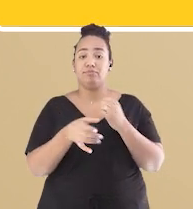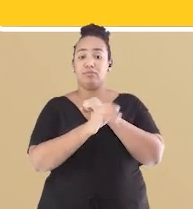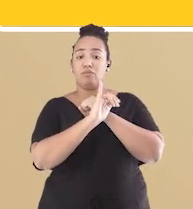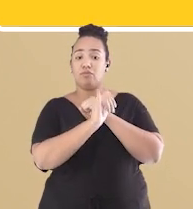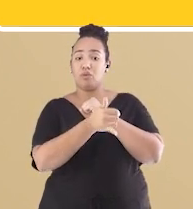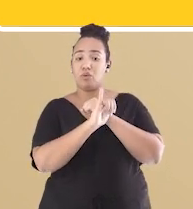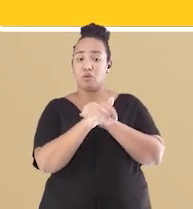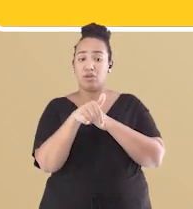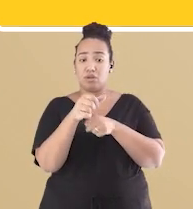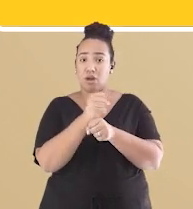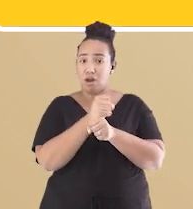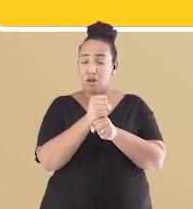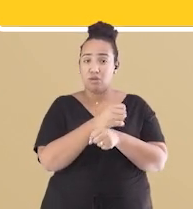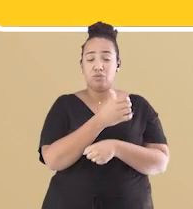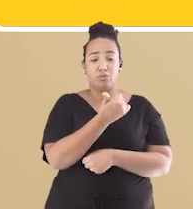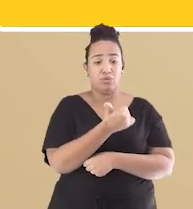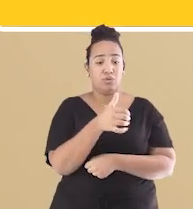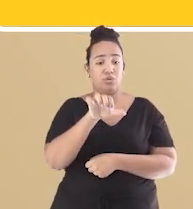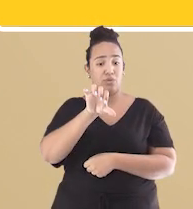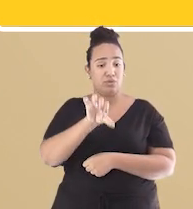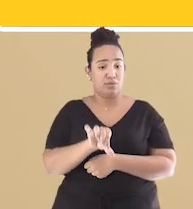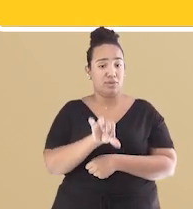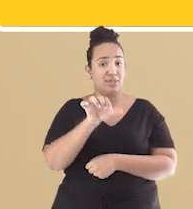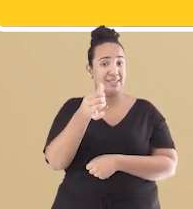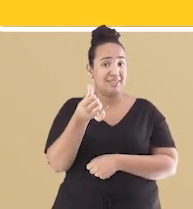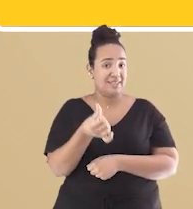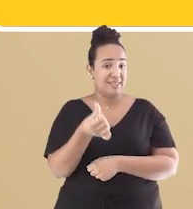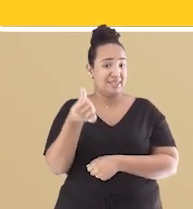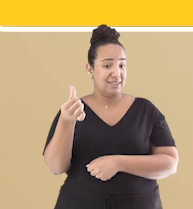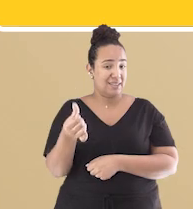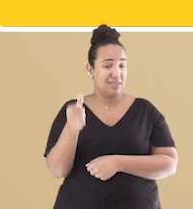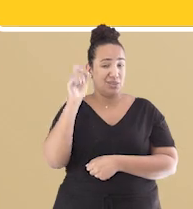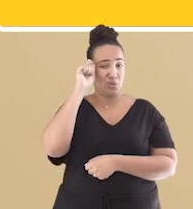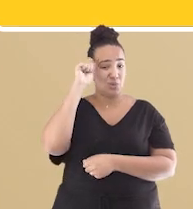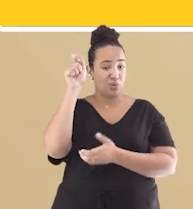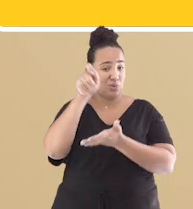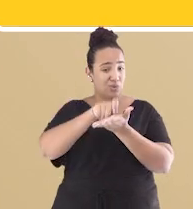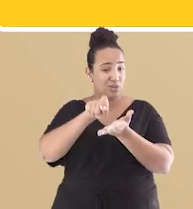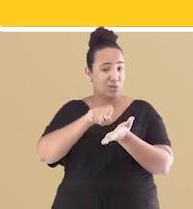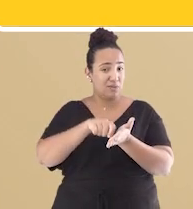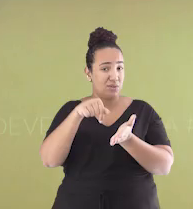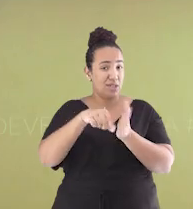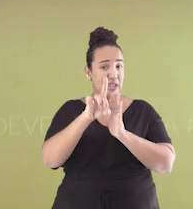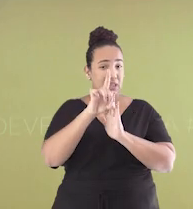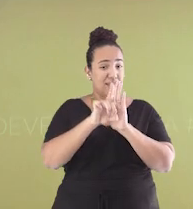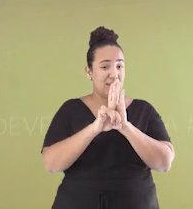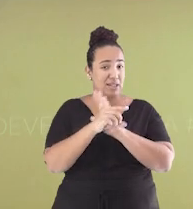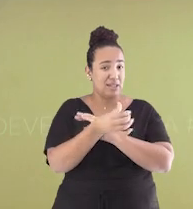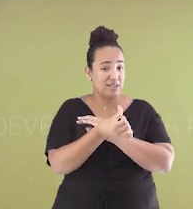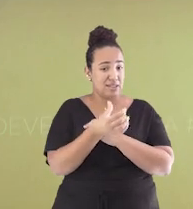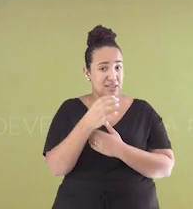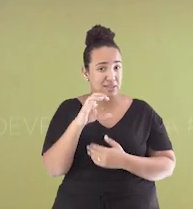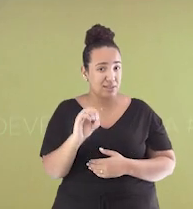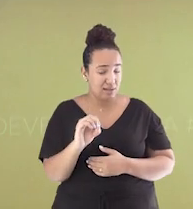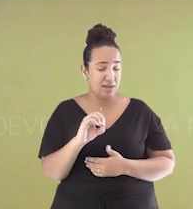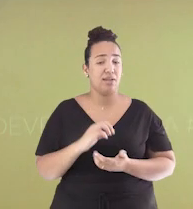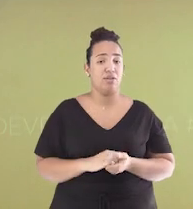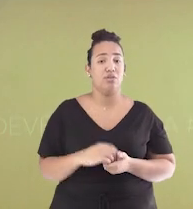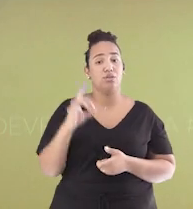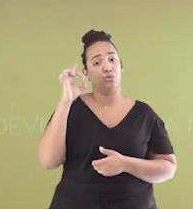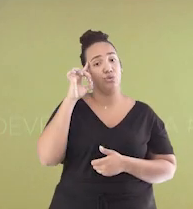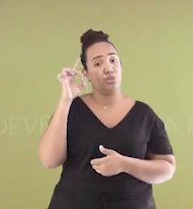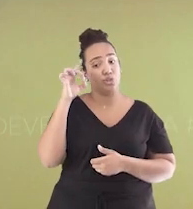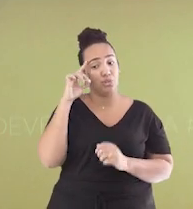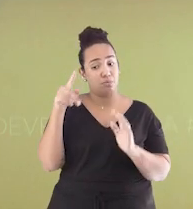ela é datada de 1966. Drummond a escreveu na década de 60, narrando acontecimentos do